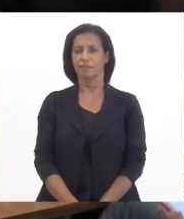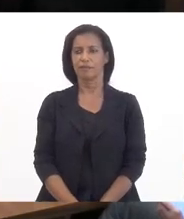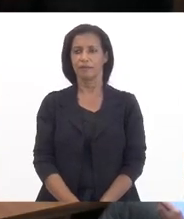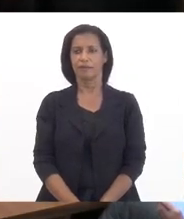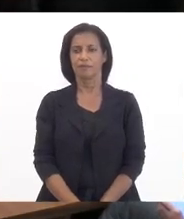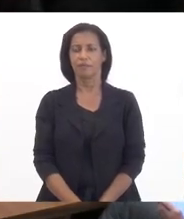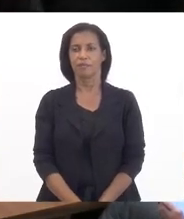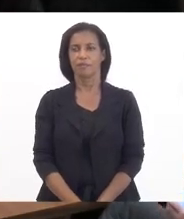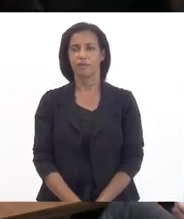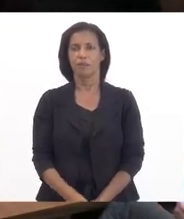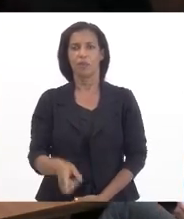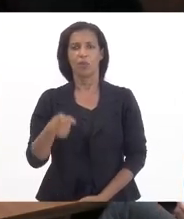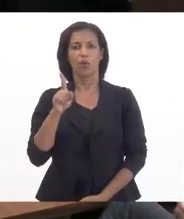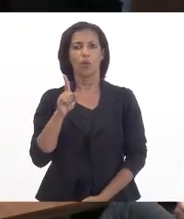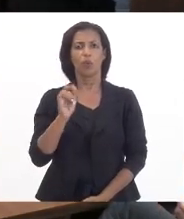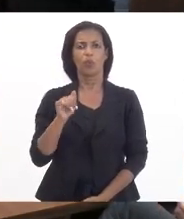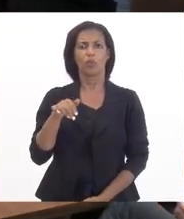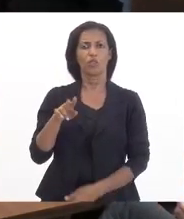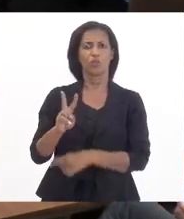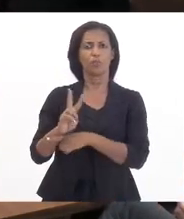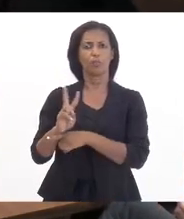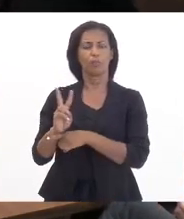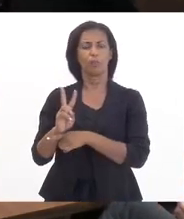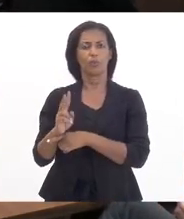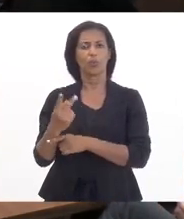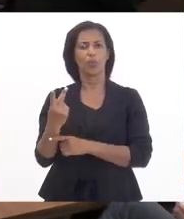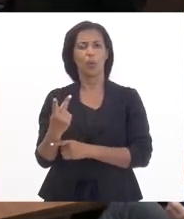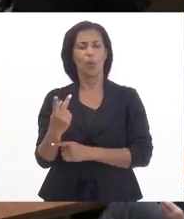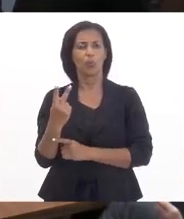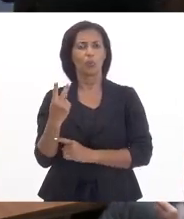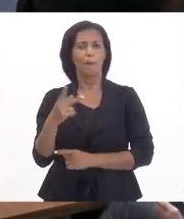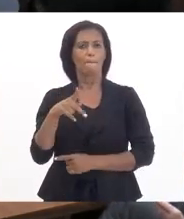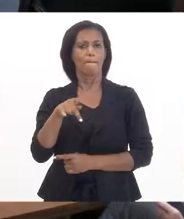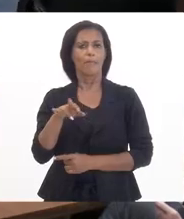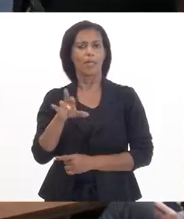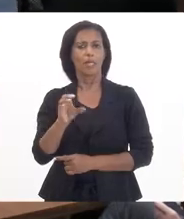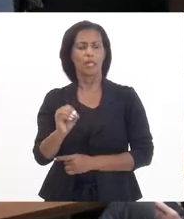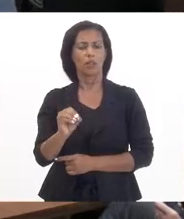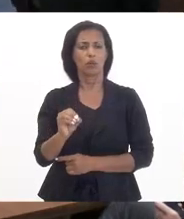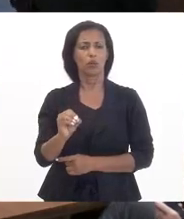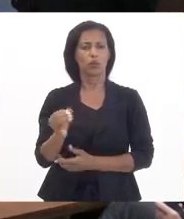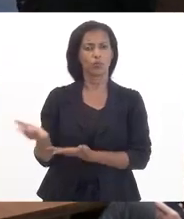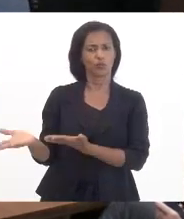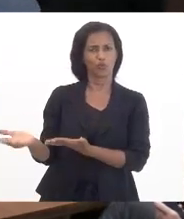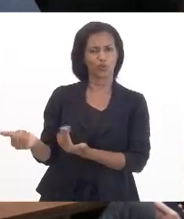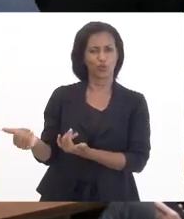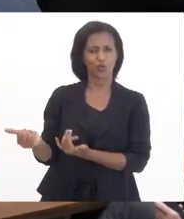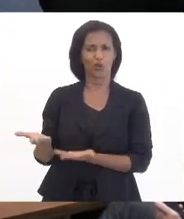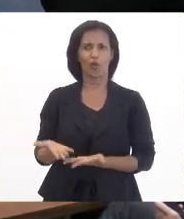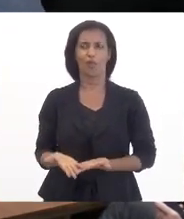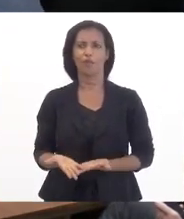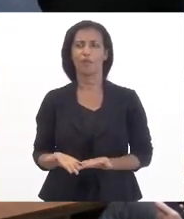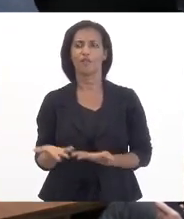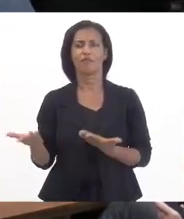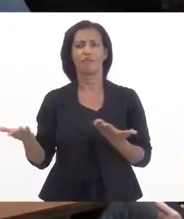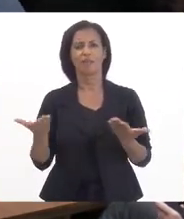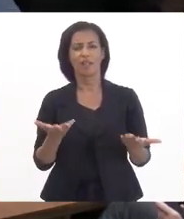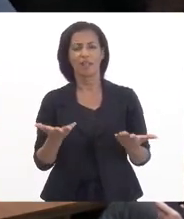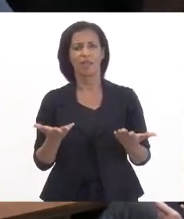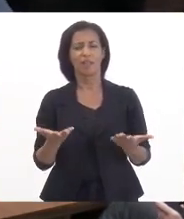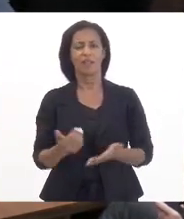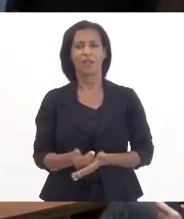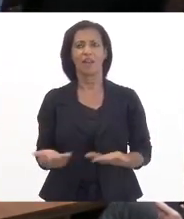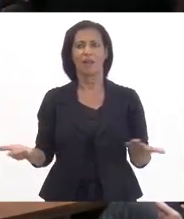Um inspetor, um perito e dois delegados jovens que ele trouxe. E queria, então, presidente,